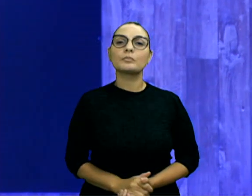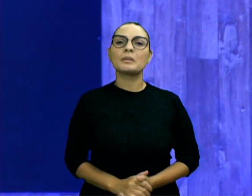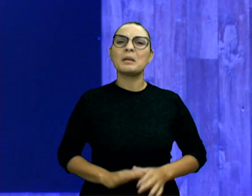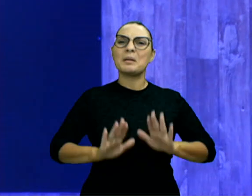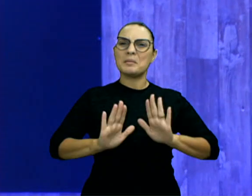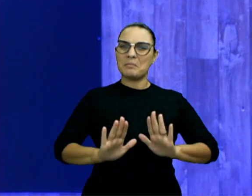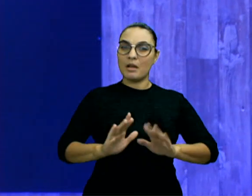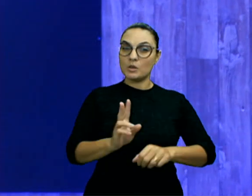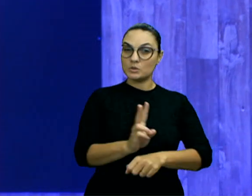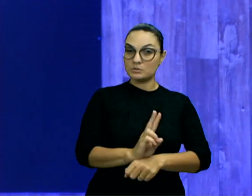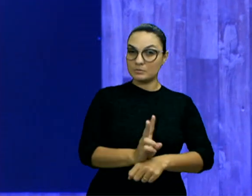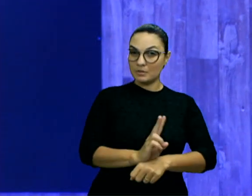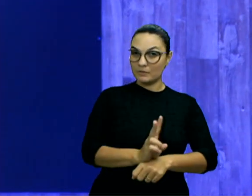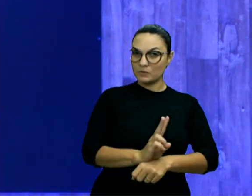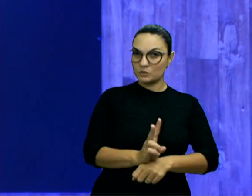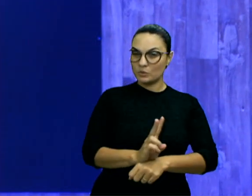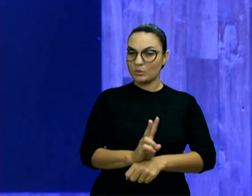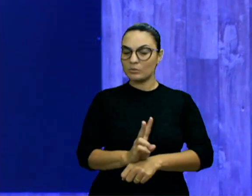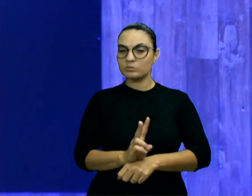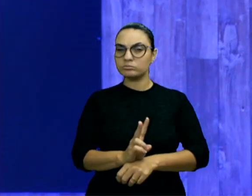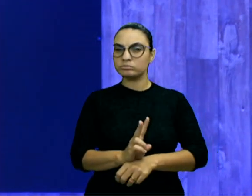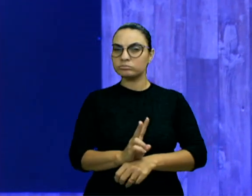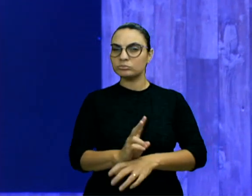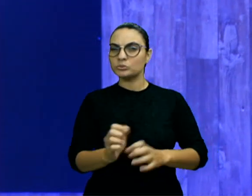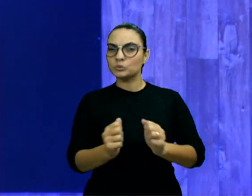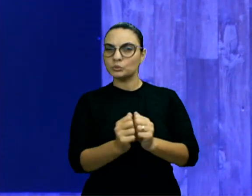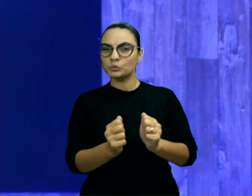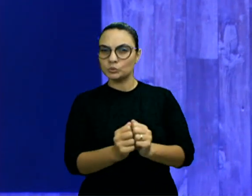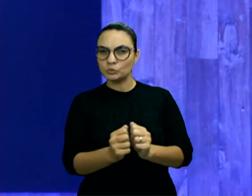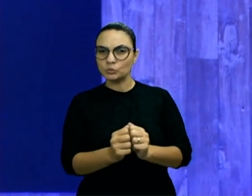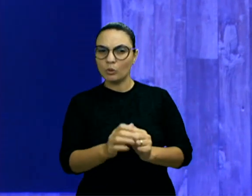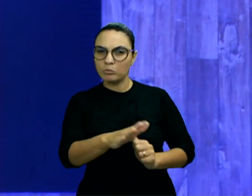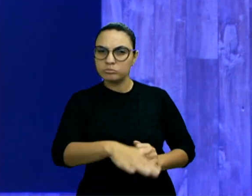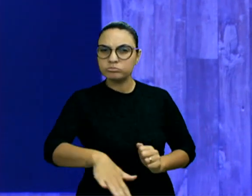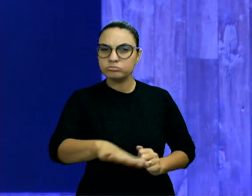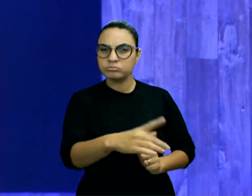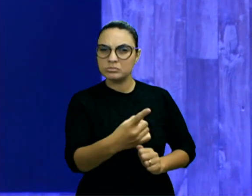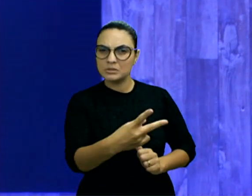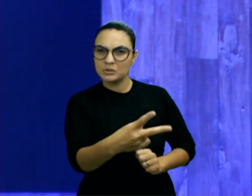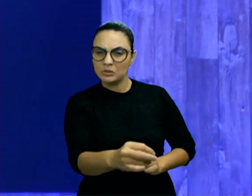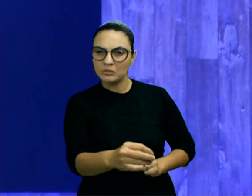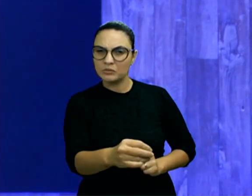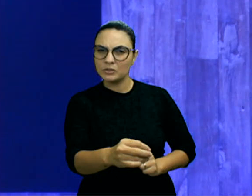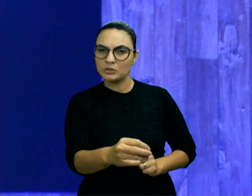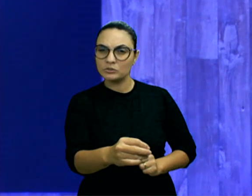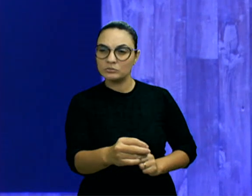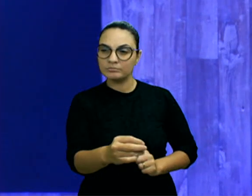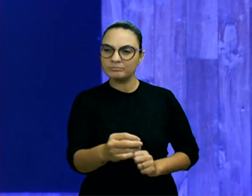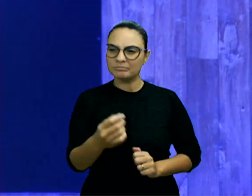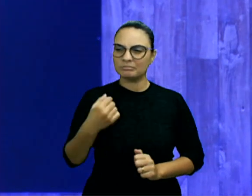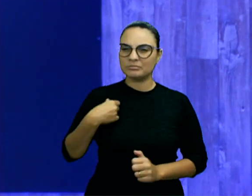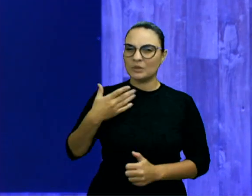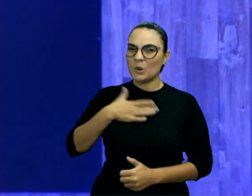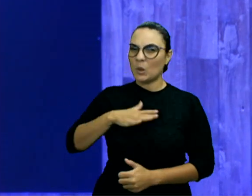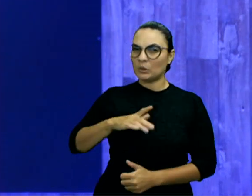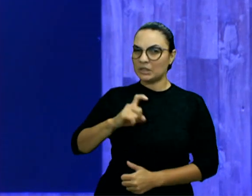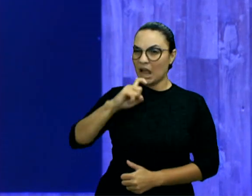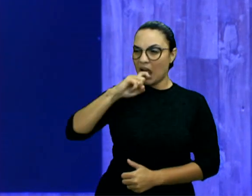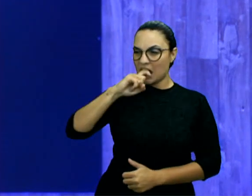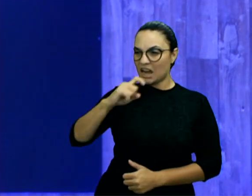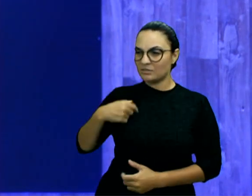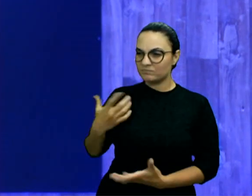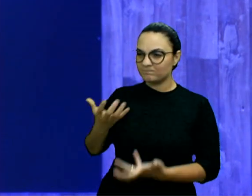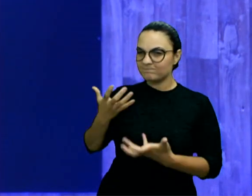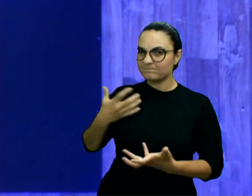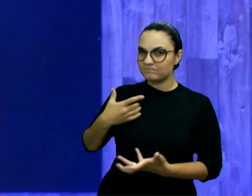supervisores e os sátrapas procuraram motivos para acusar Daniel de sua administração